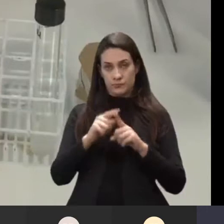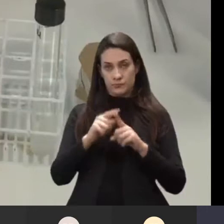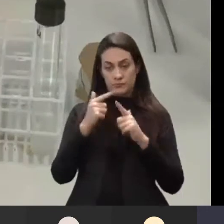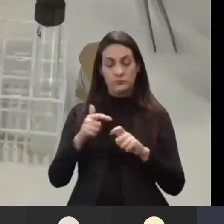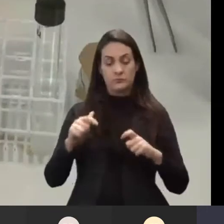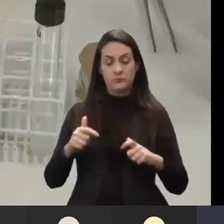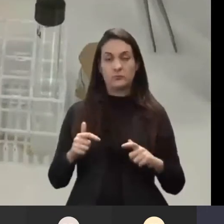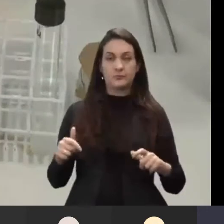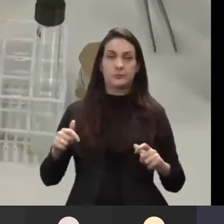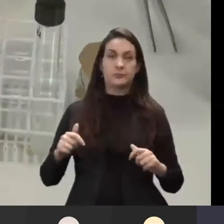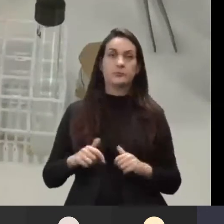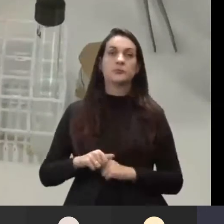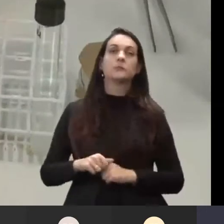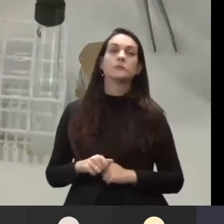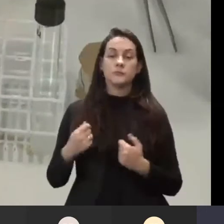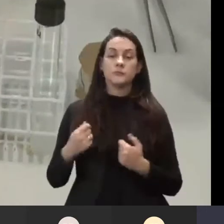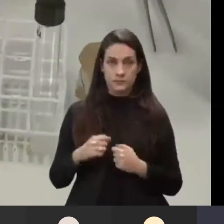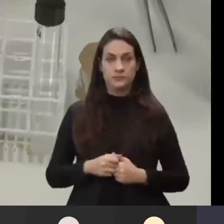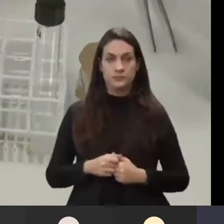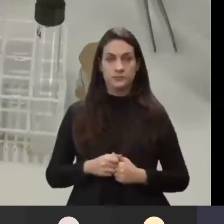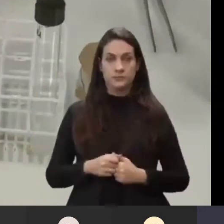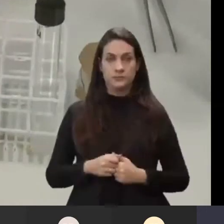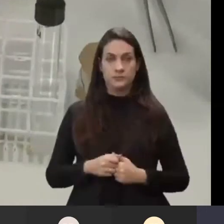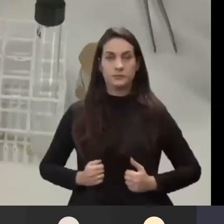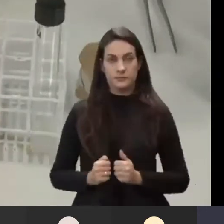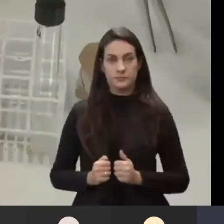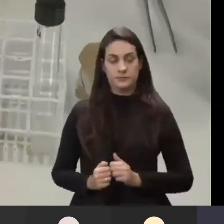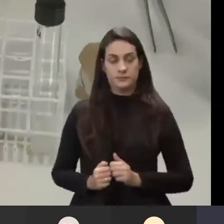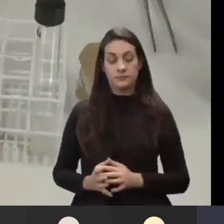esse crescimento seja confluente.